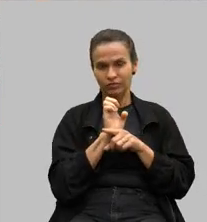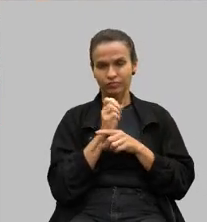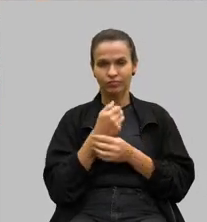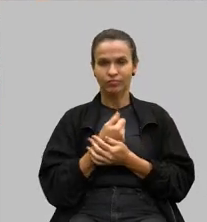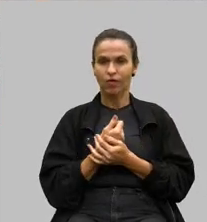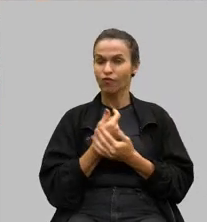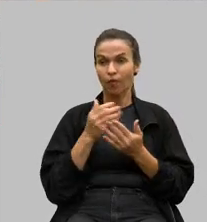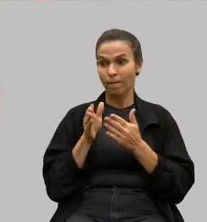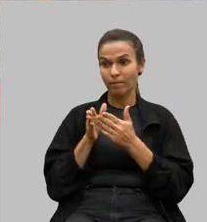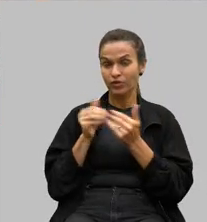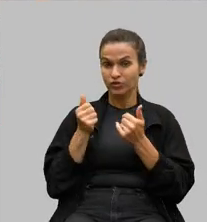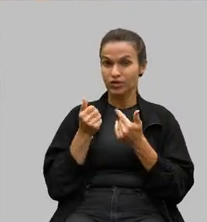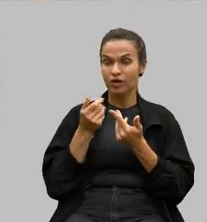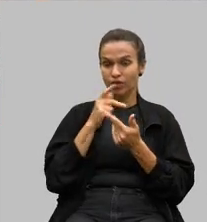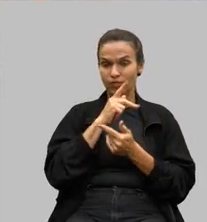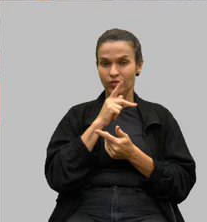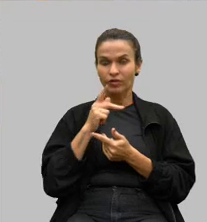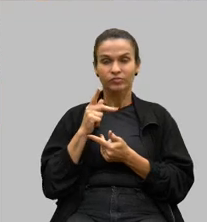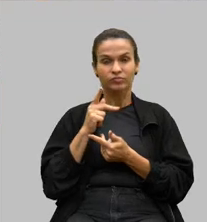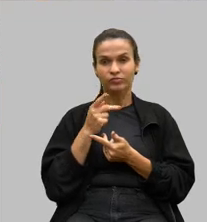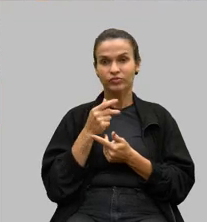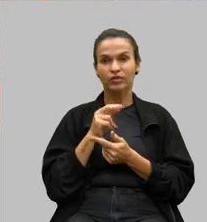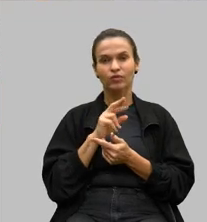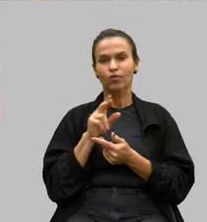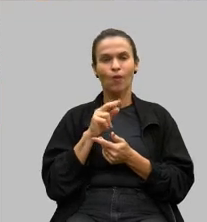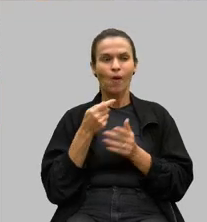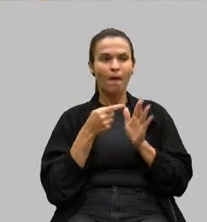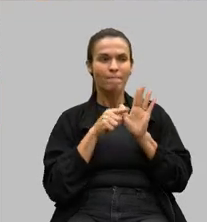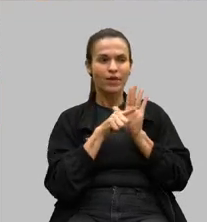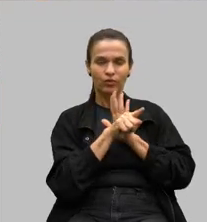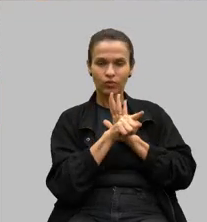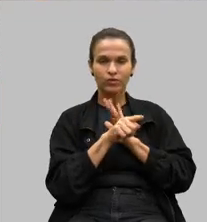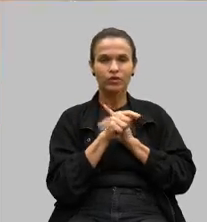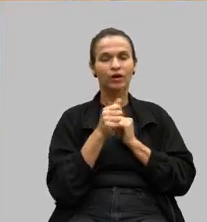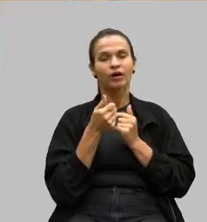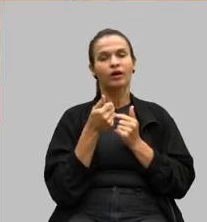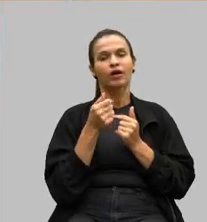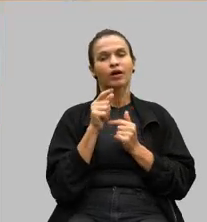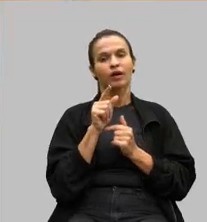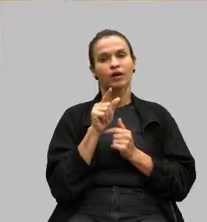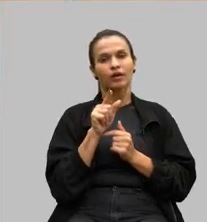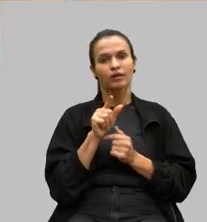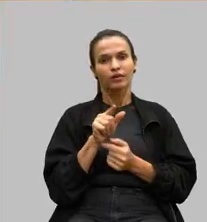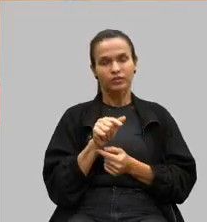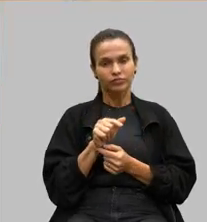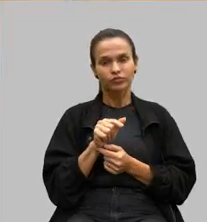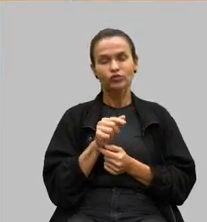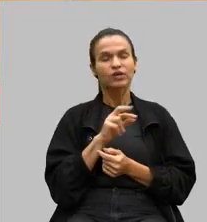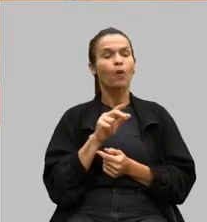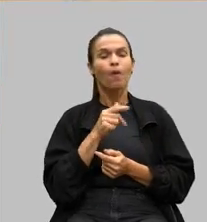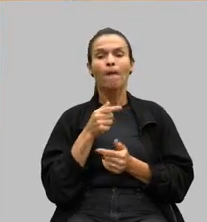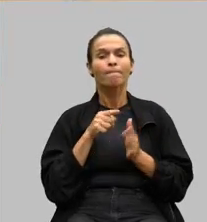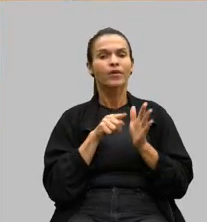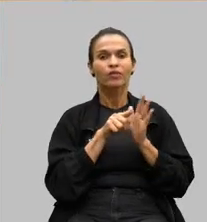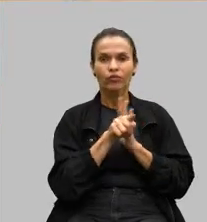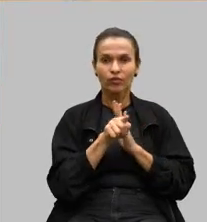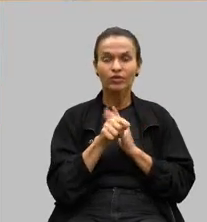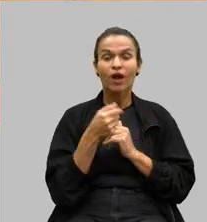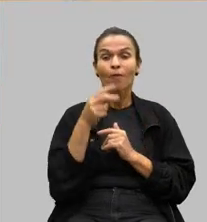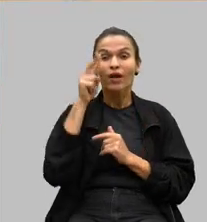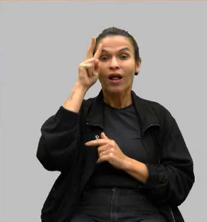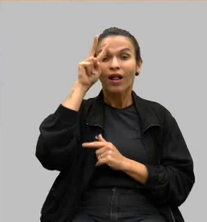nem vou pedir a vossa excelência que não é porque não é uma pergunta né É claro que eh mas não é uma pergunta é é uma